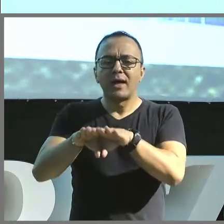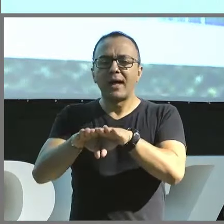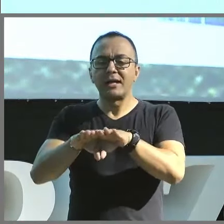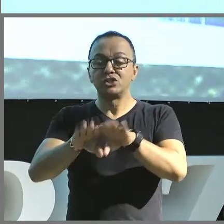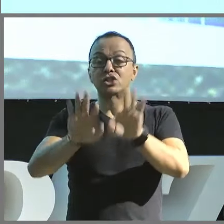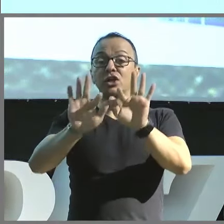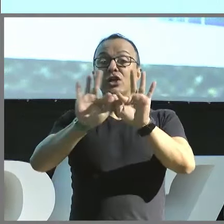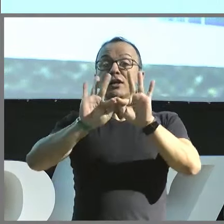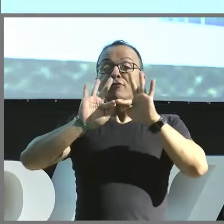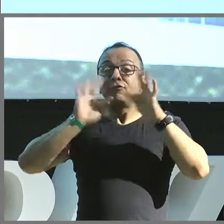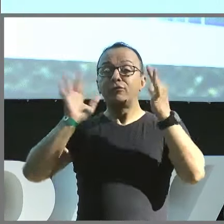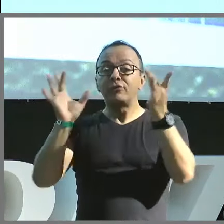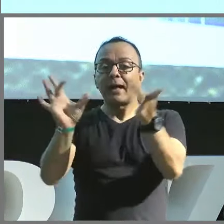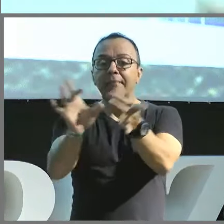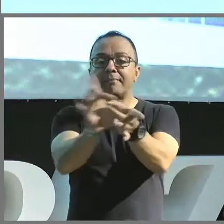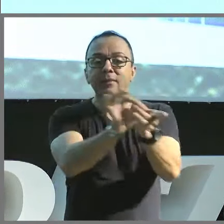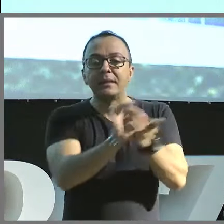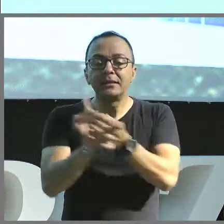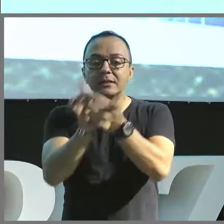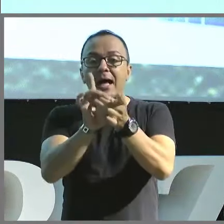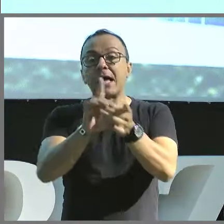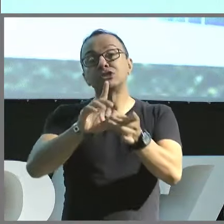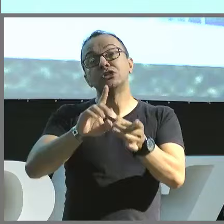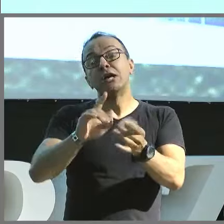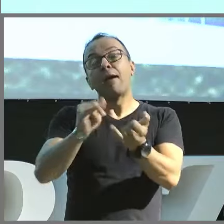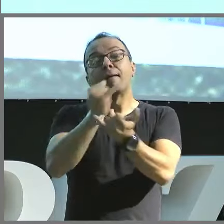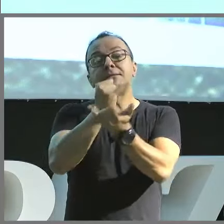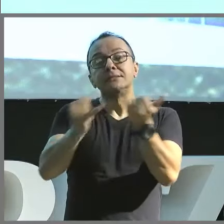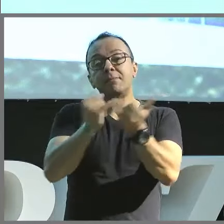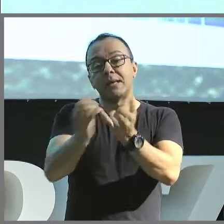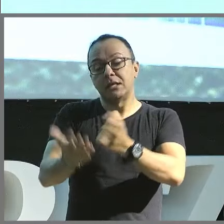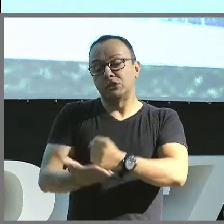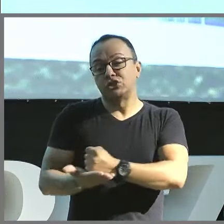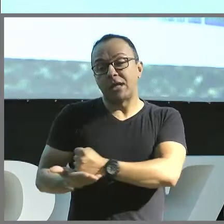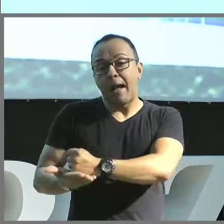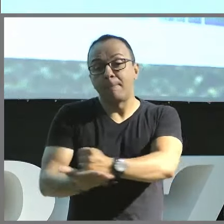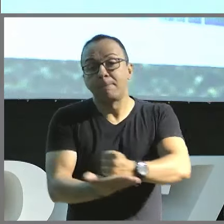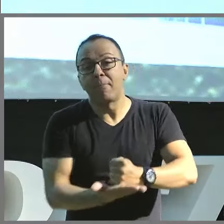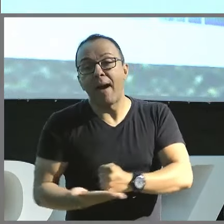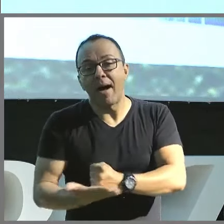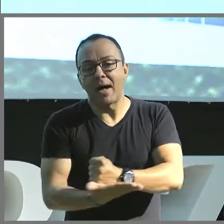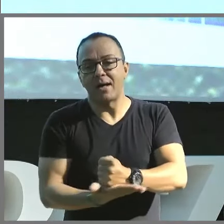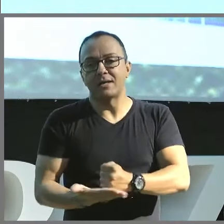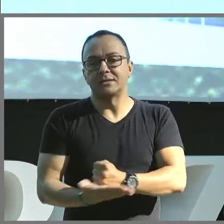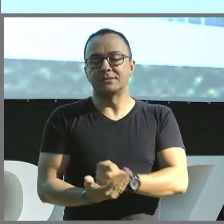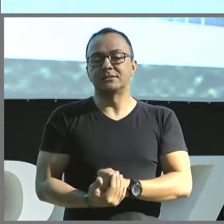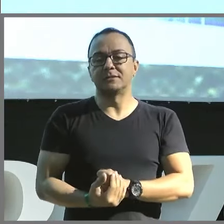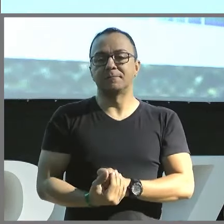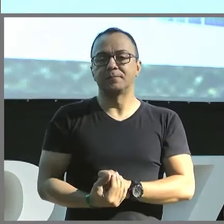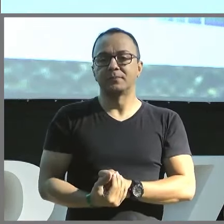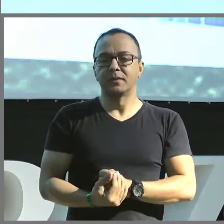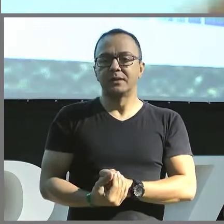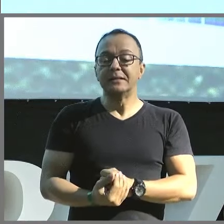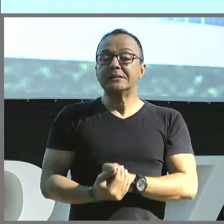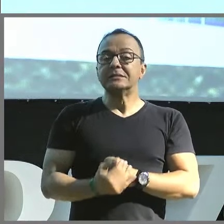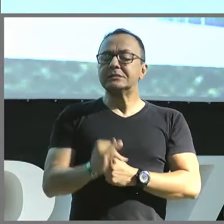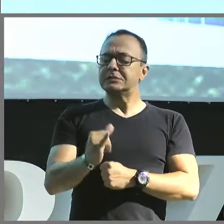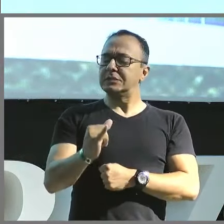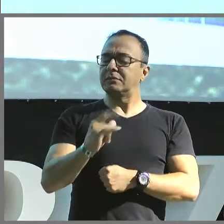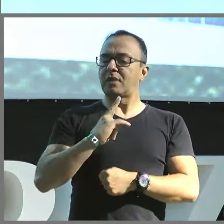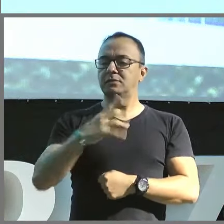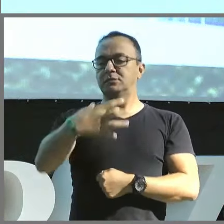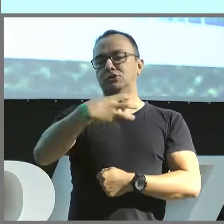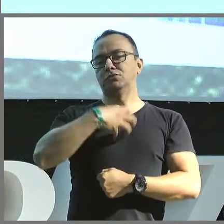que nos enseja livre, ser livres, podermos ter relações observando os